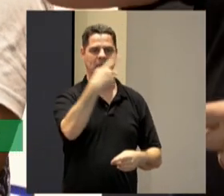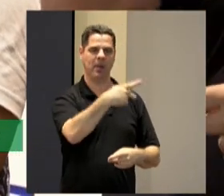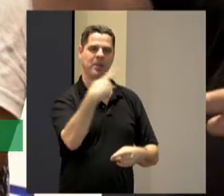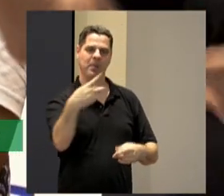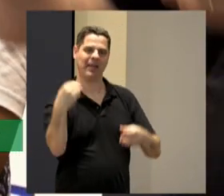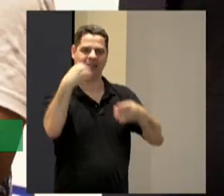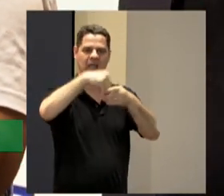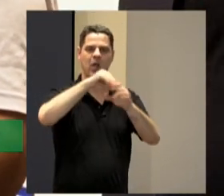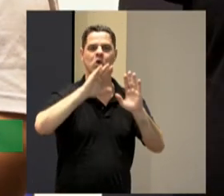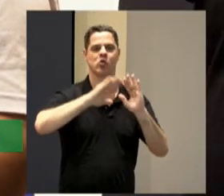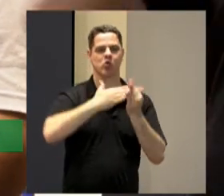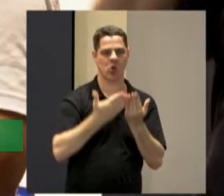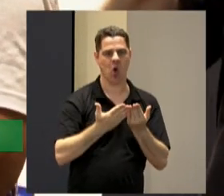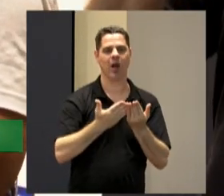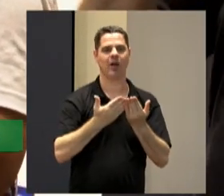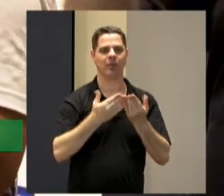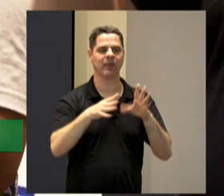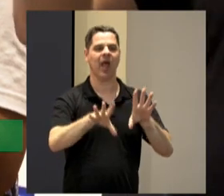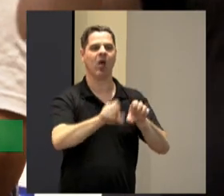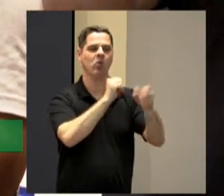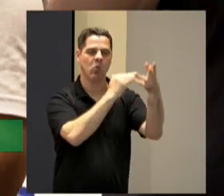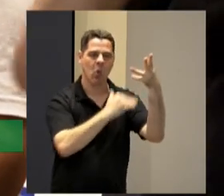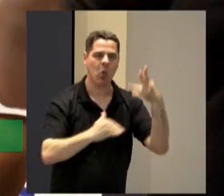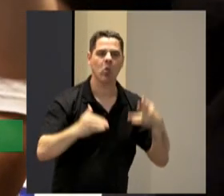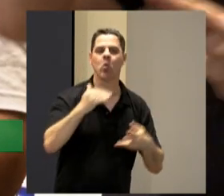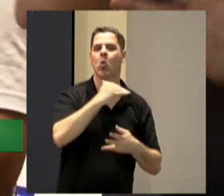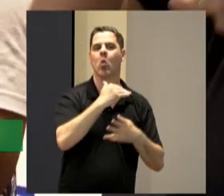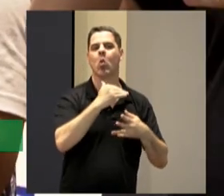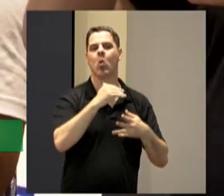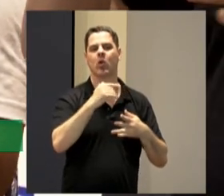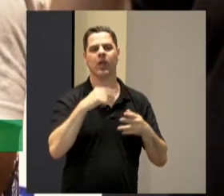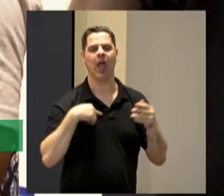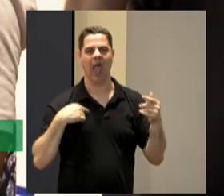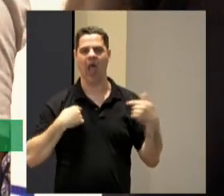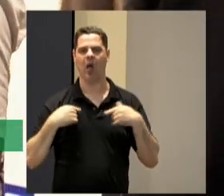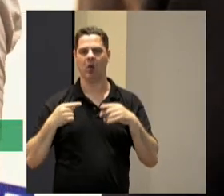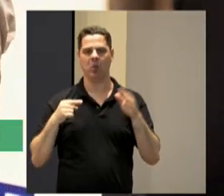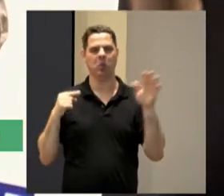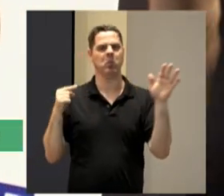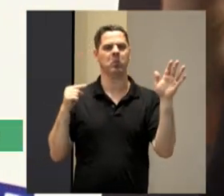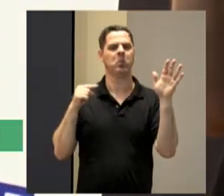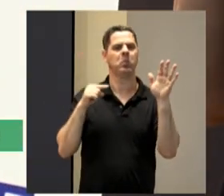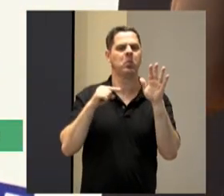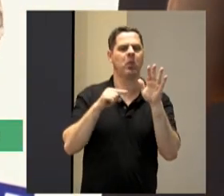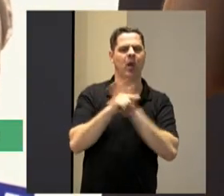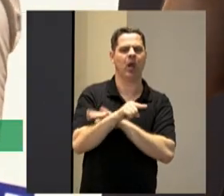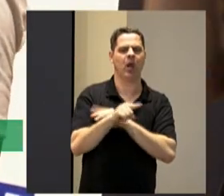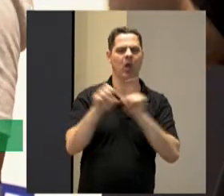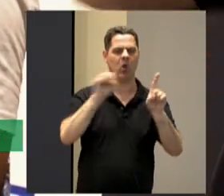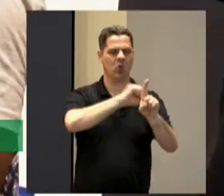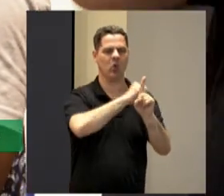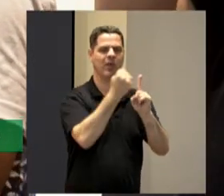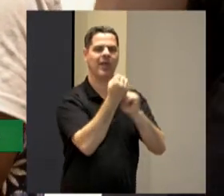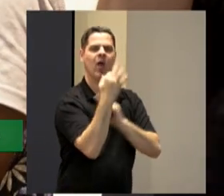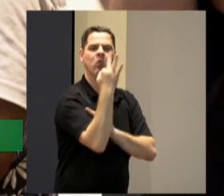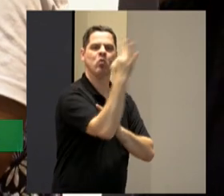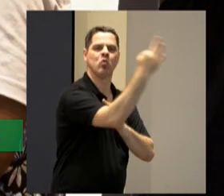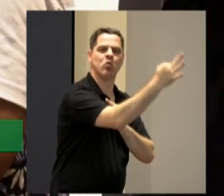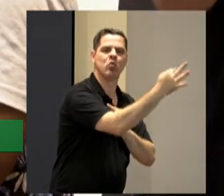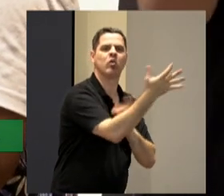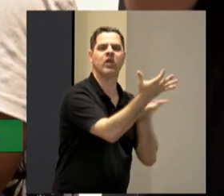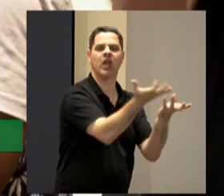aí, então, a formação passa a ser pautada por algumas perguntas norteadoras. Que sociedade queremos? Que